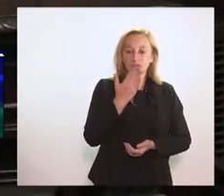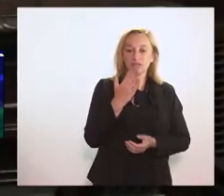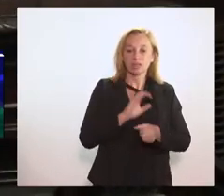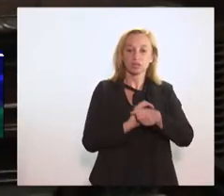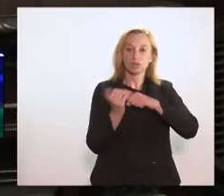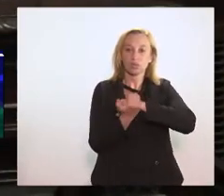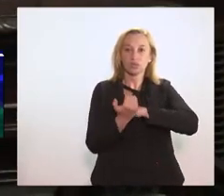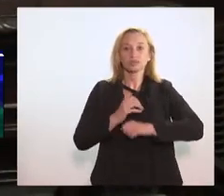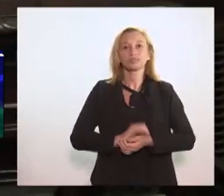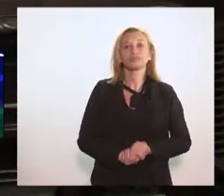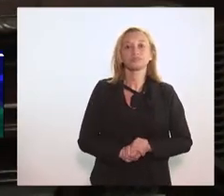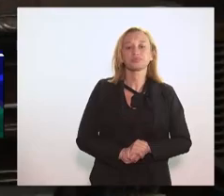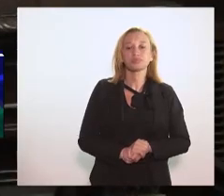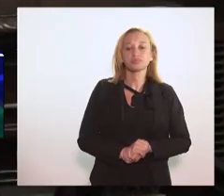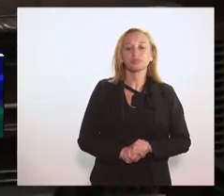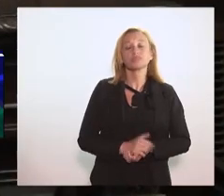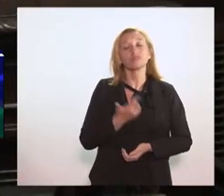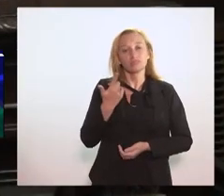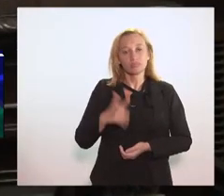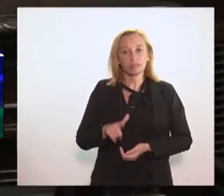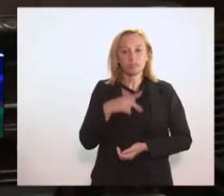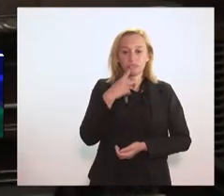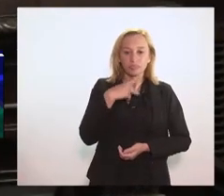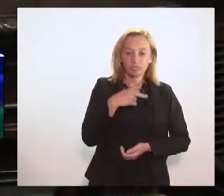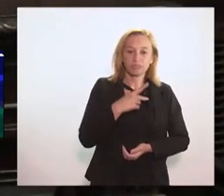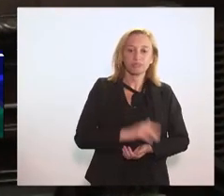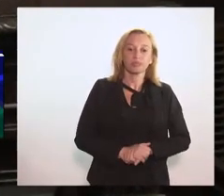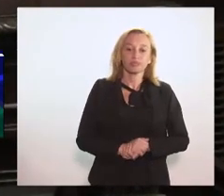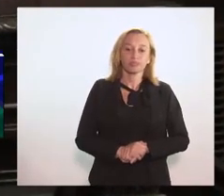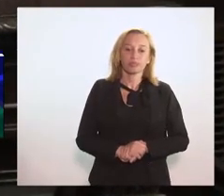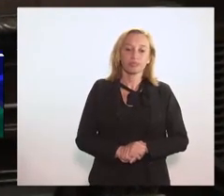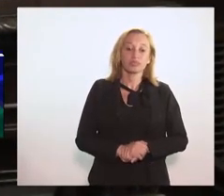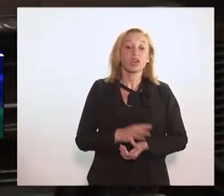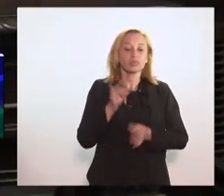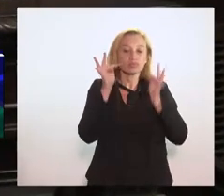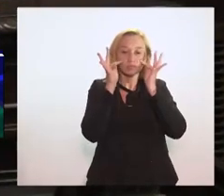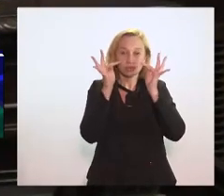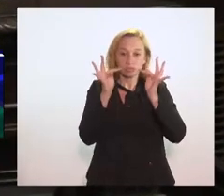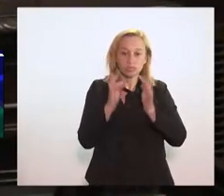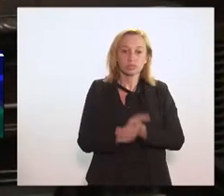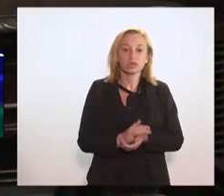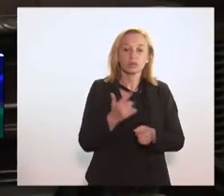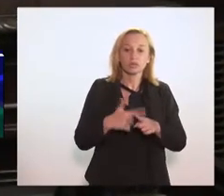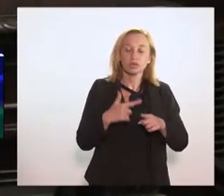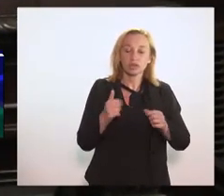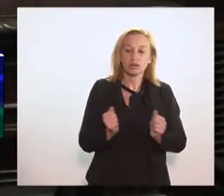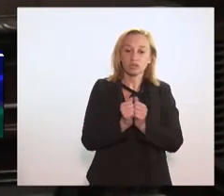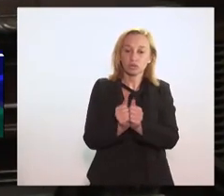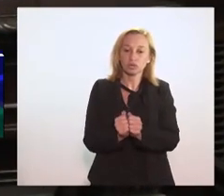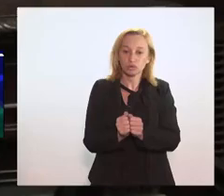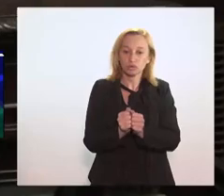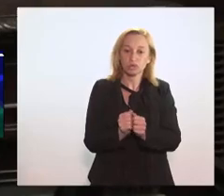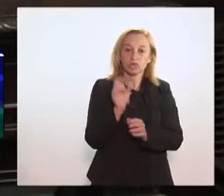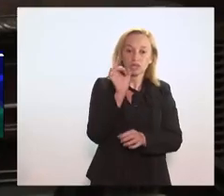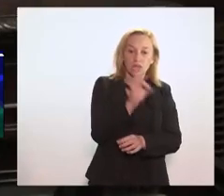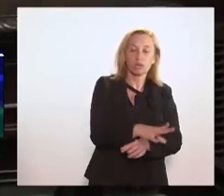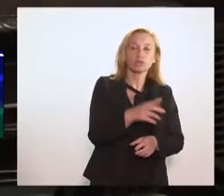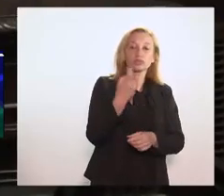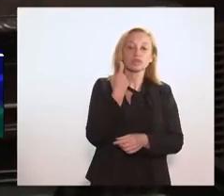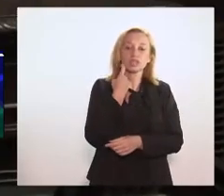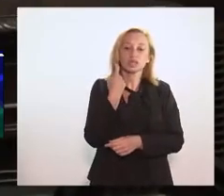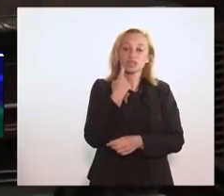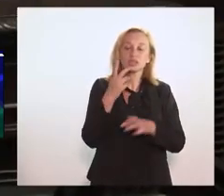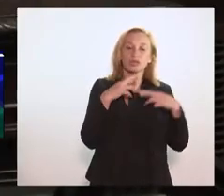Covid. Eu, mais uma vez, digo que fui testemunha, porque participei na última sexta-feira